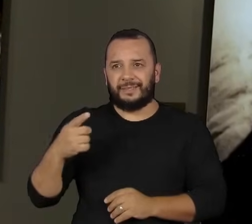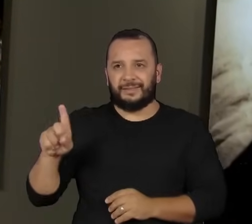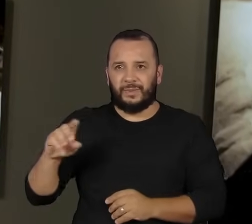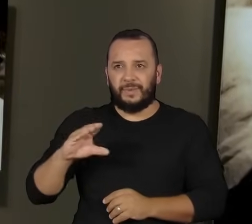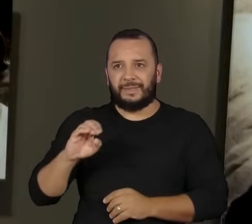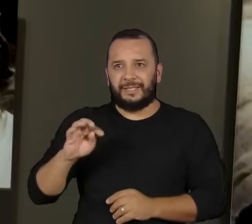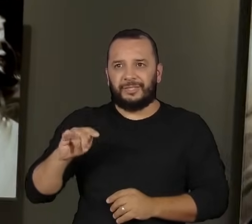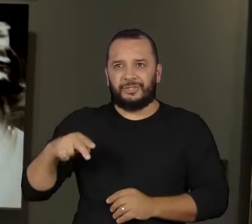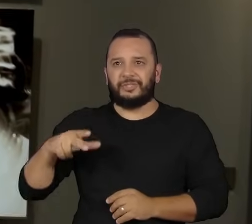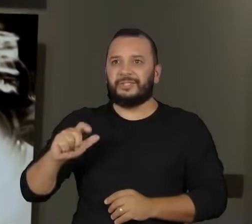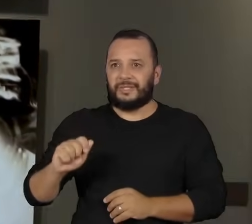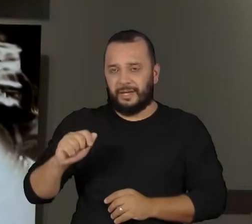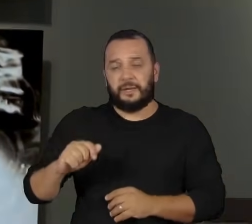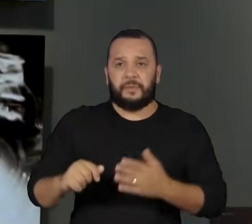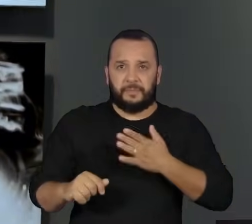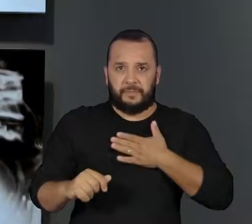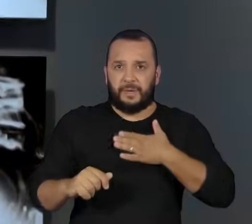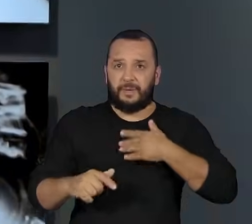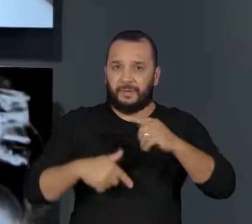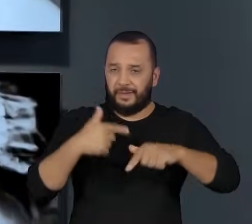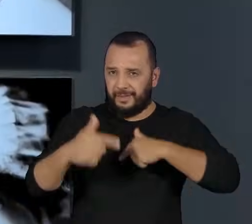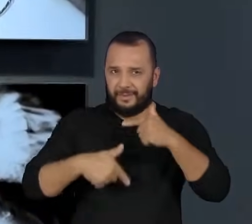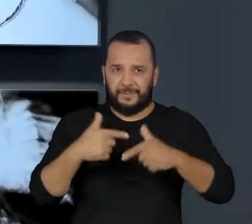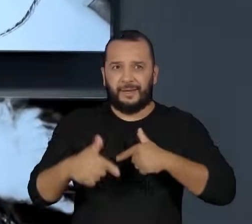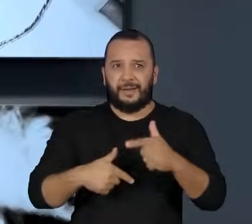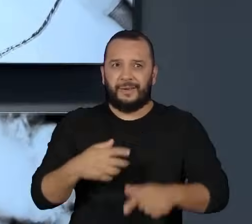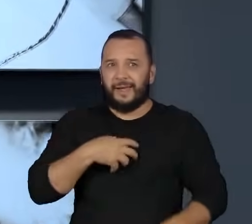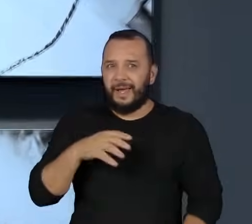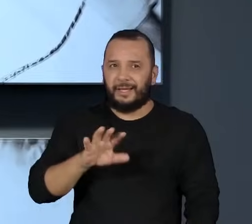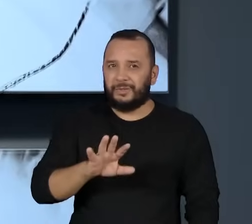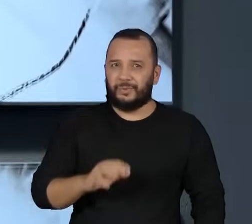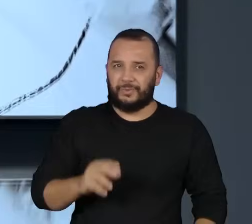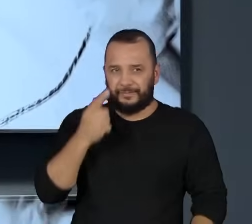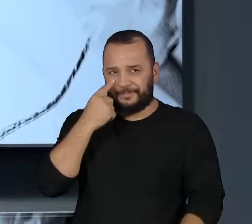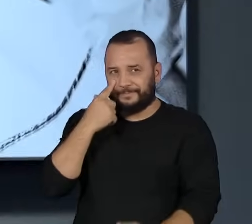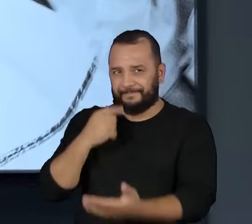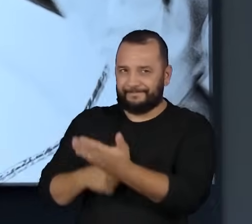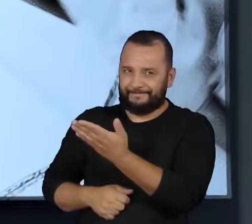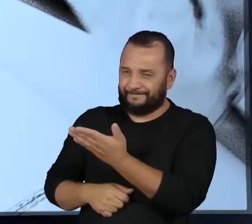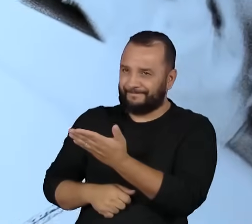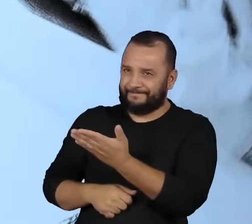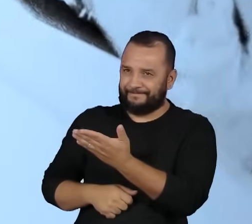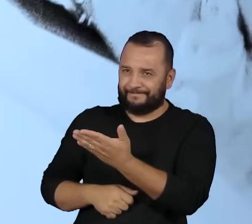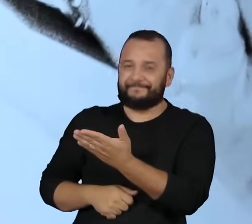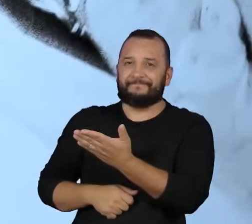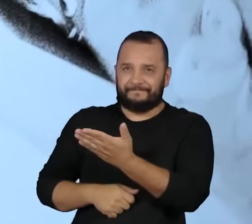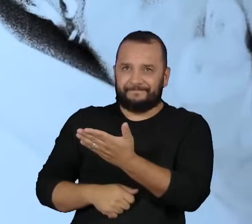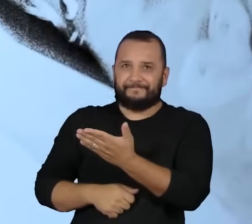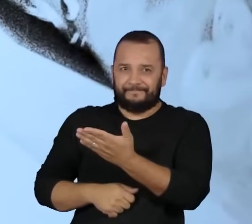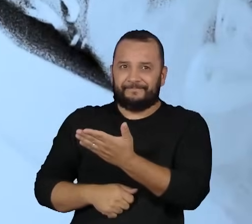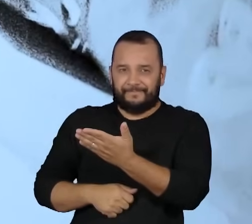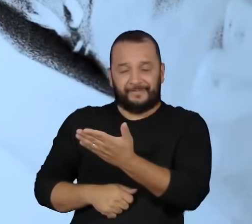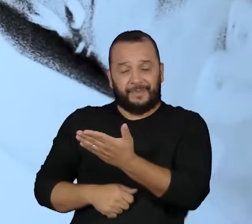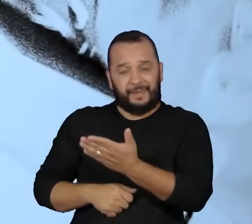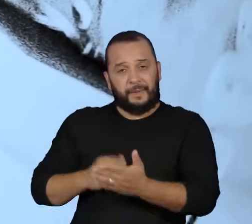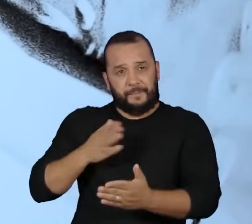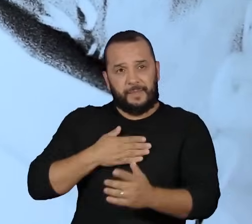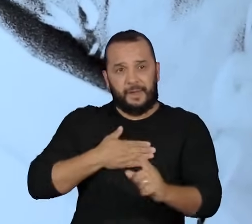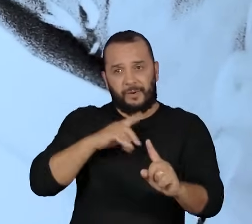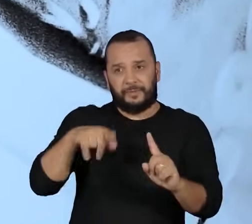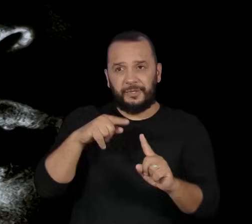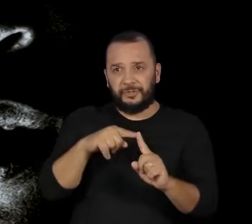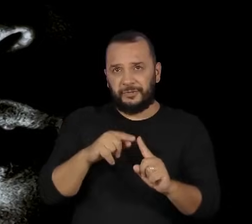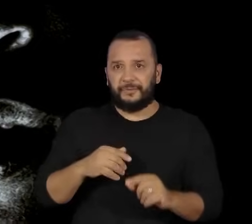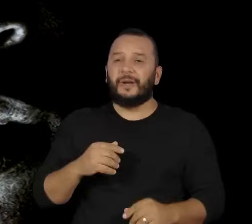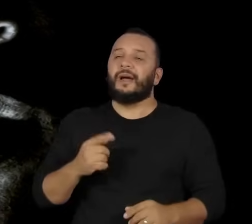o meu trabalho, né? É isso, é especificamente isso. Esse era o meu objetivo,